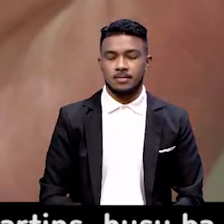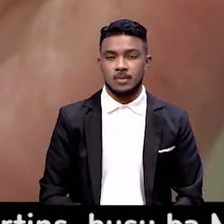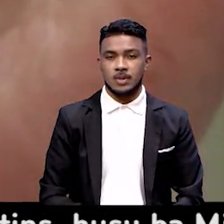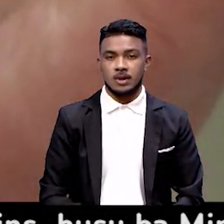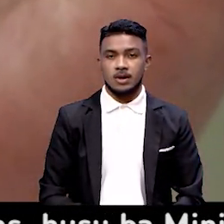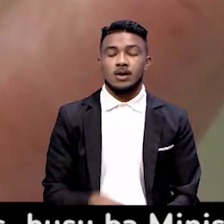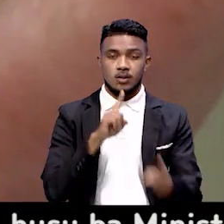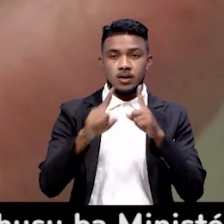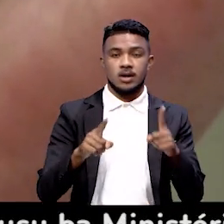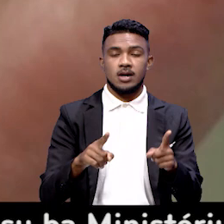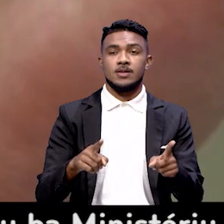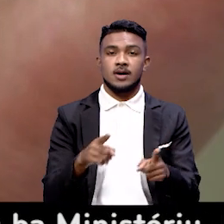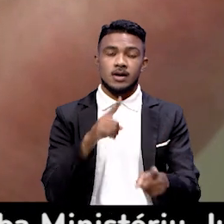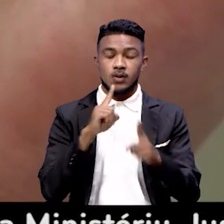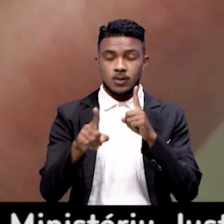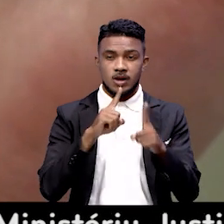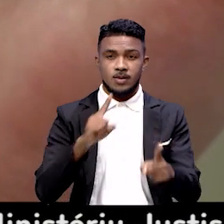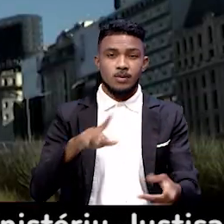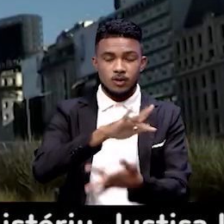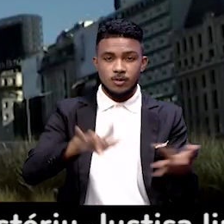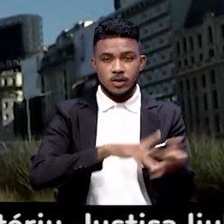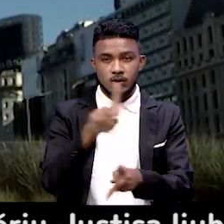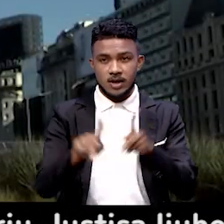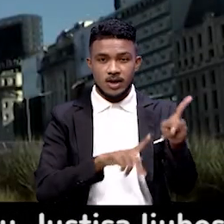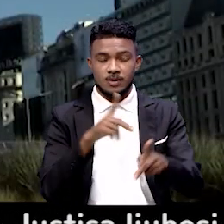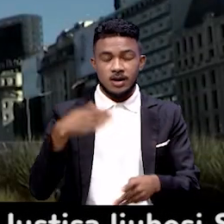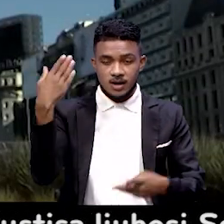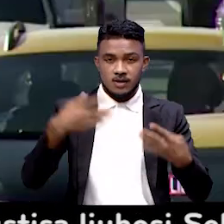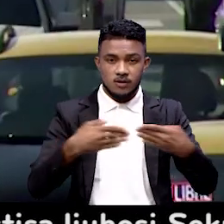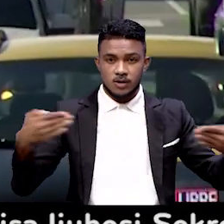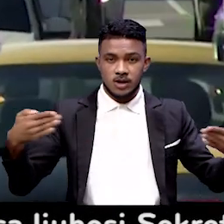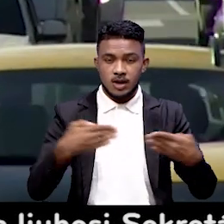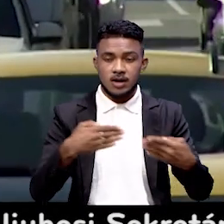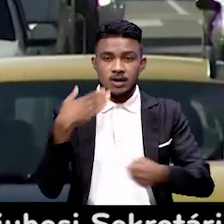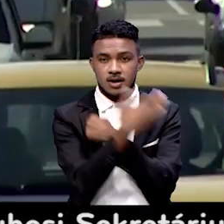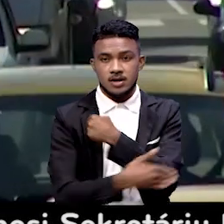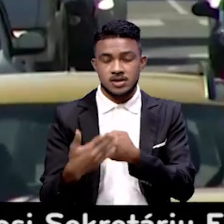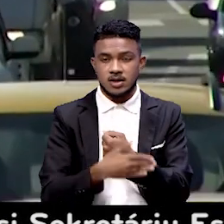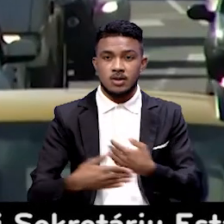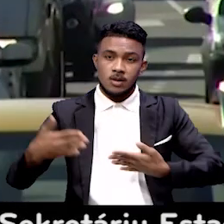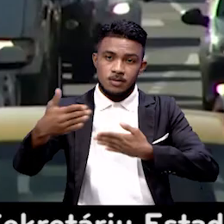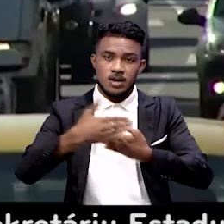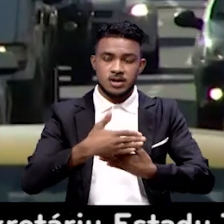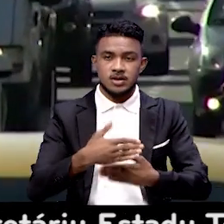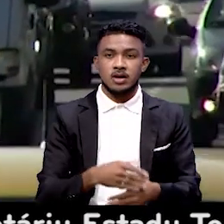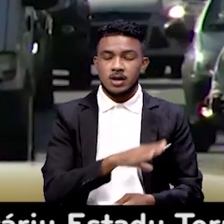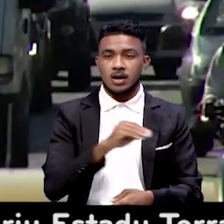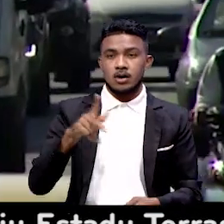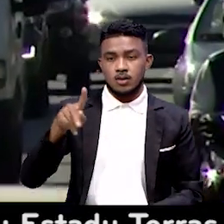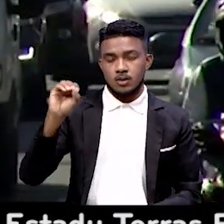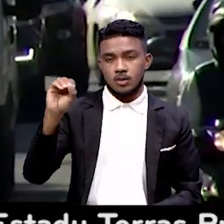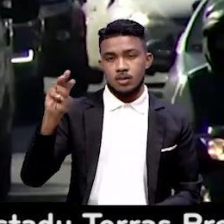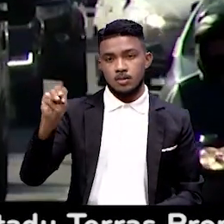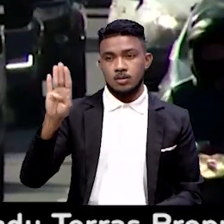Dirigente angolano explica, movimento população e a zona fronteira entre a nação vizinho Hanesan República Democrática Congo, Zambia,